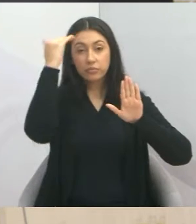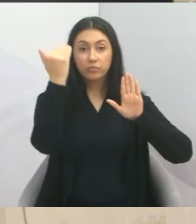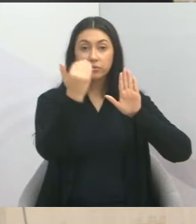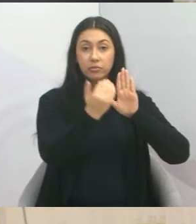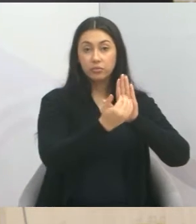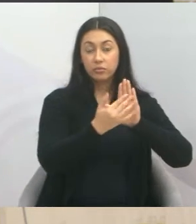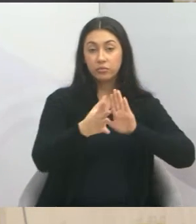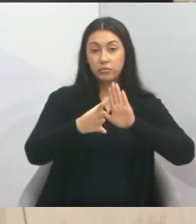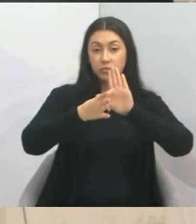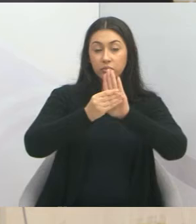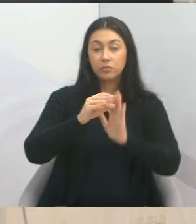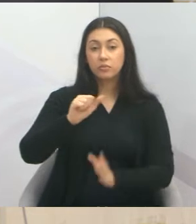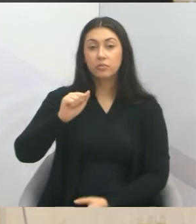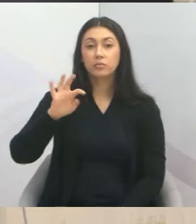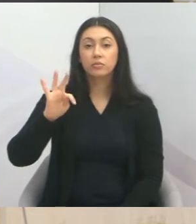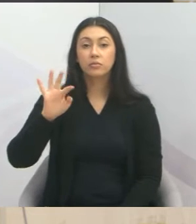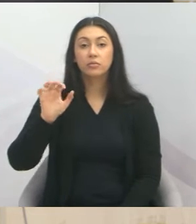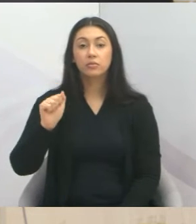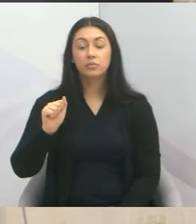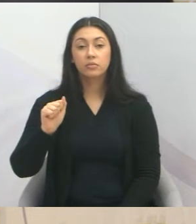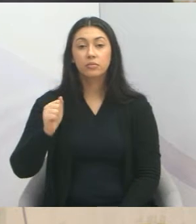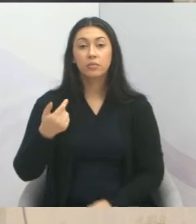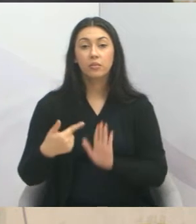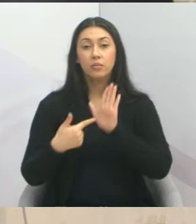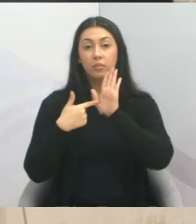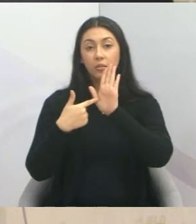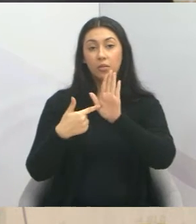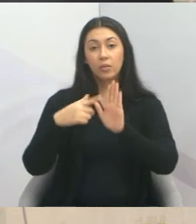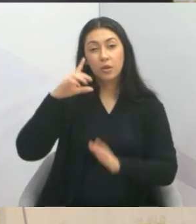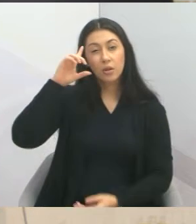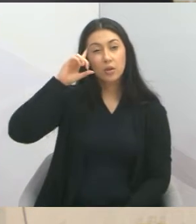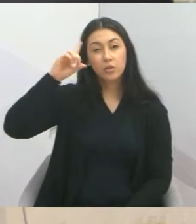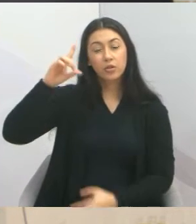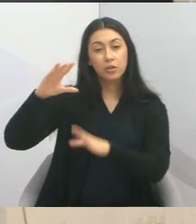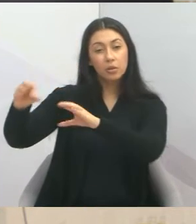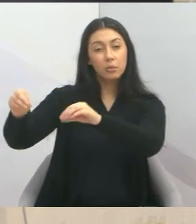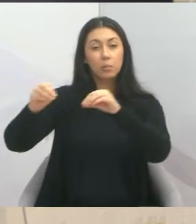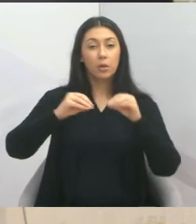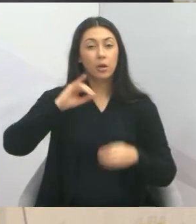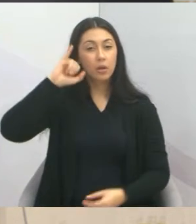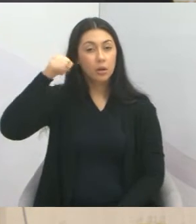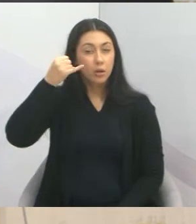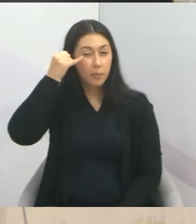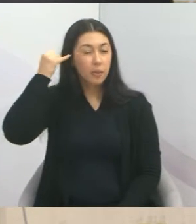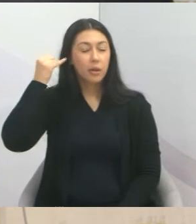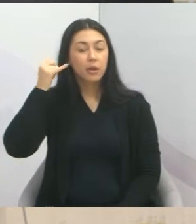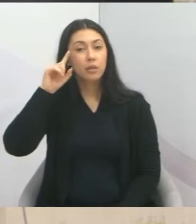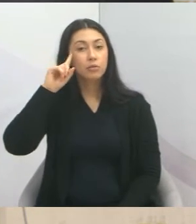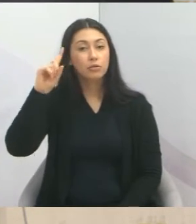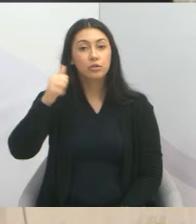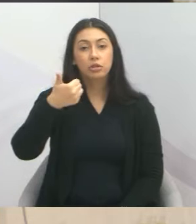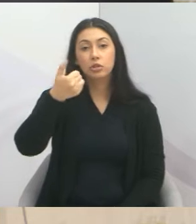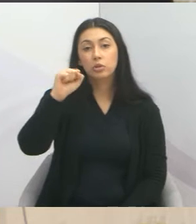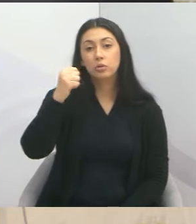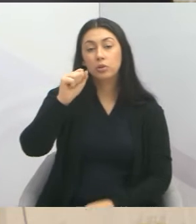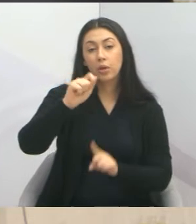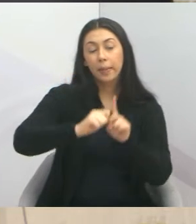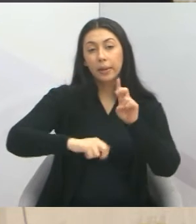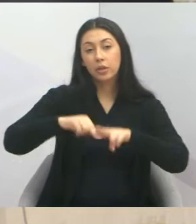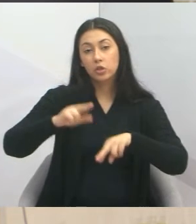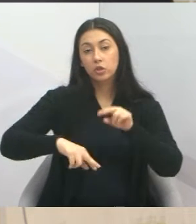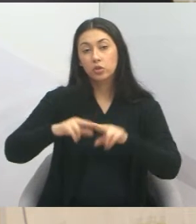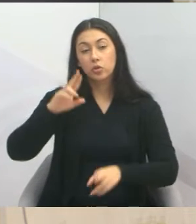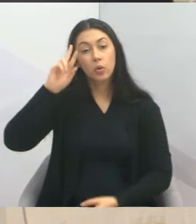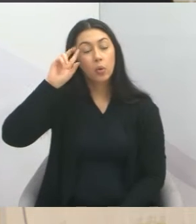que consta na pessoa vai da sessão o registro do transcurso do dia da imigração japonesa 18 de junho diante da importância